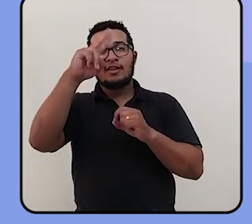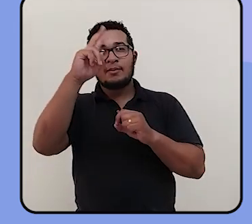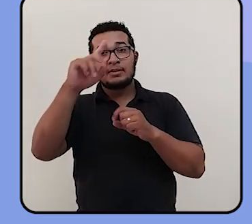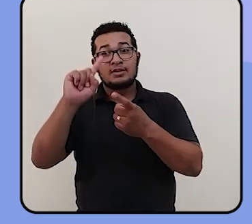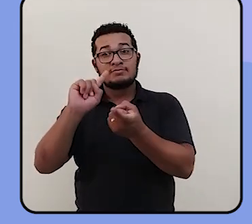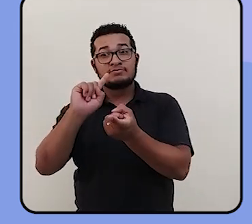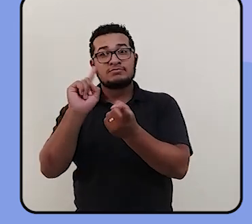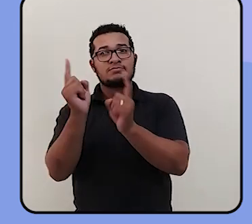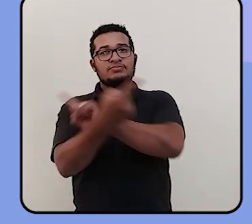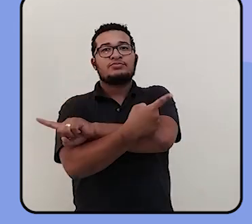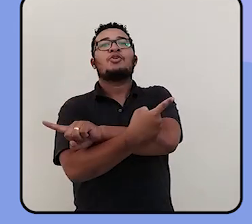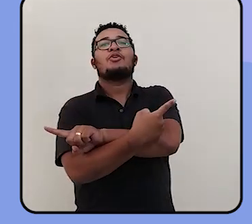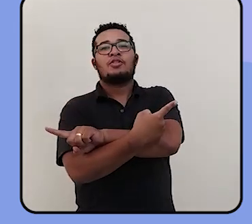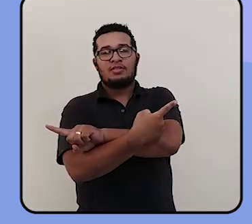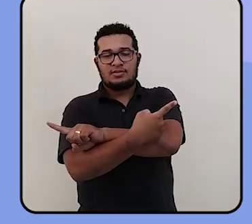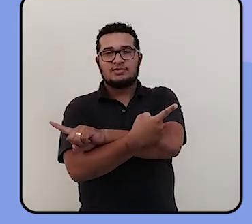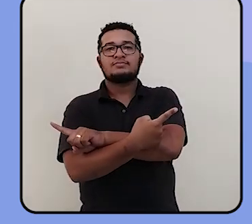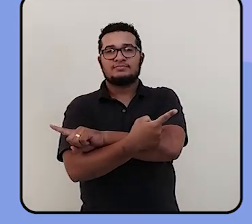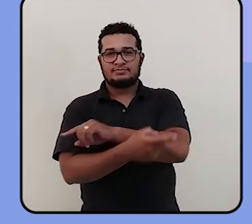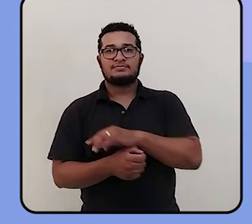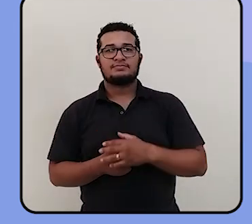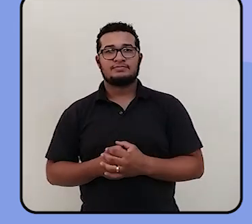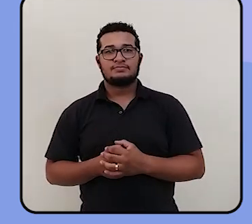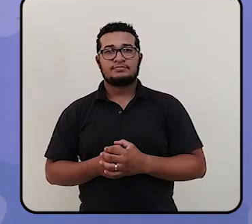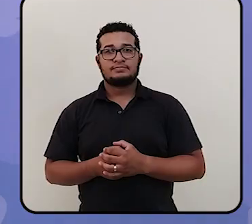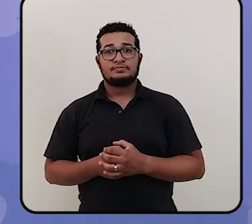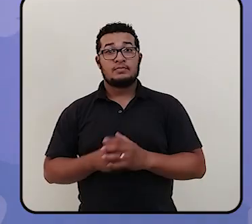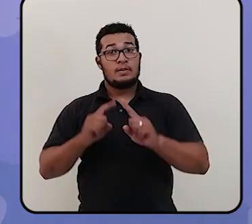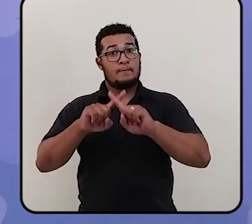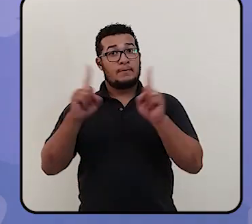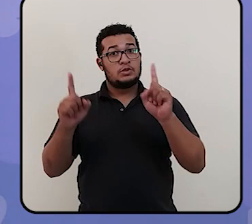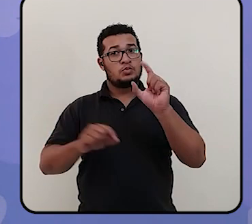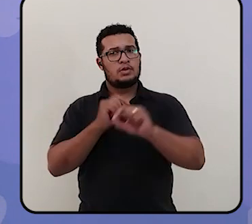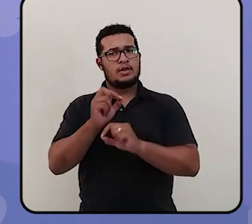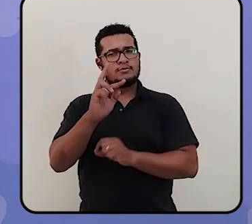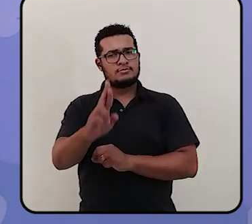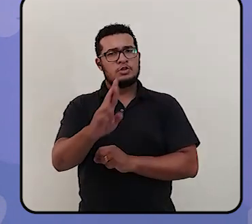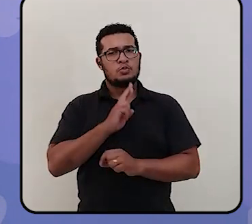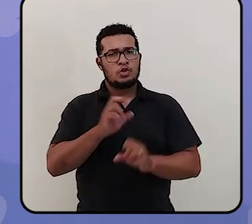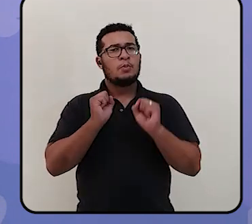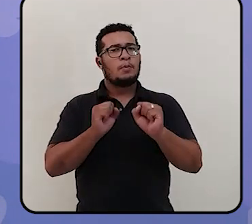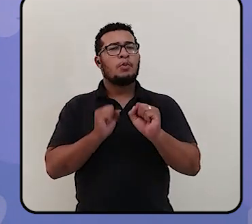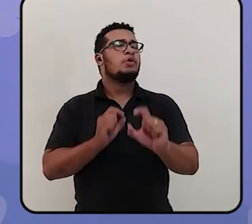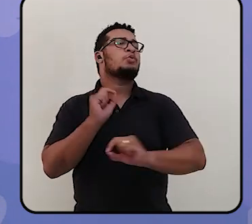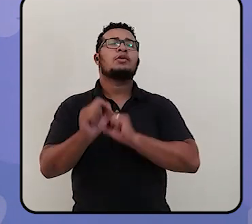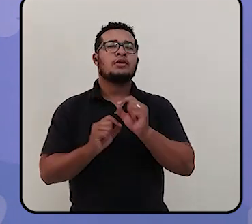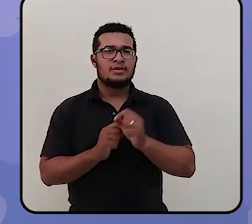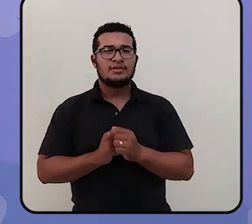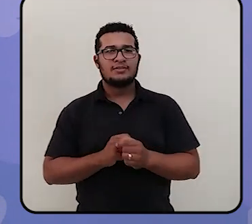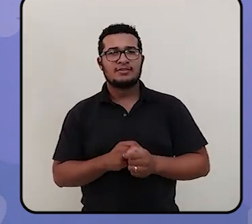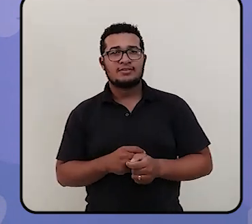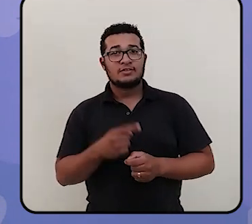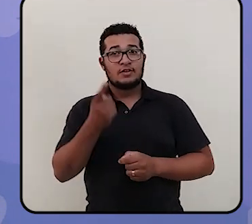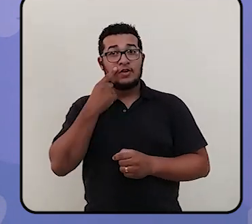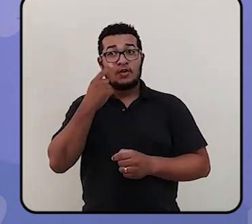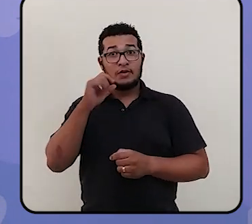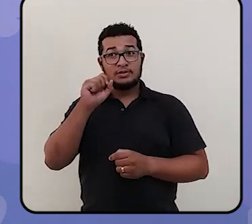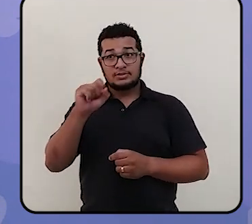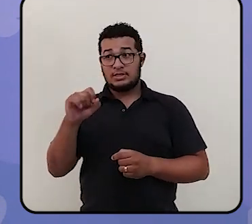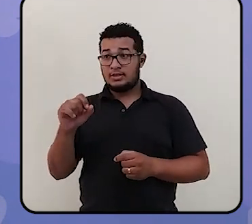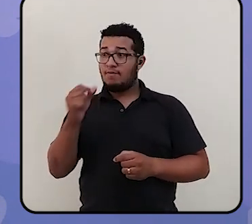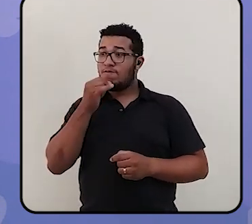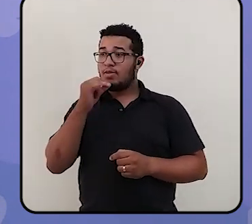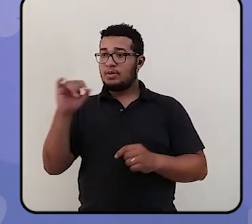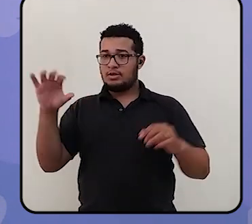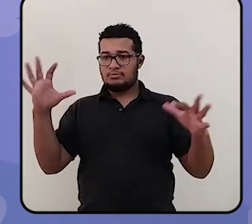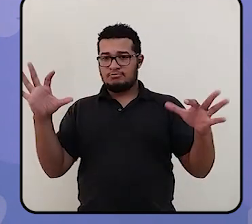grandeza inversamente proporcional. Agora, pode responder aqui para titio.